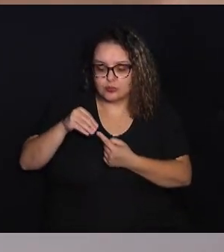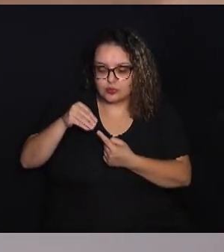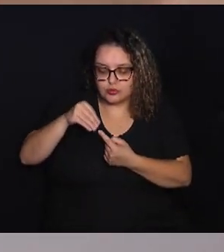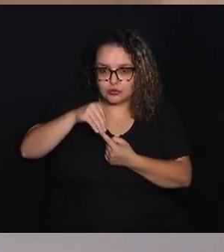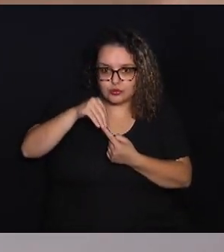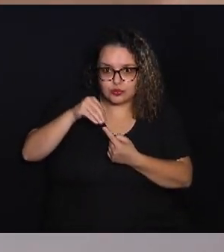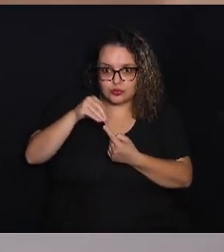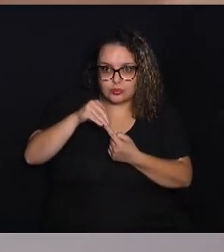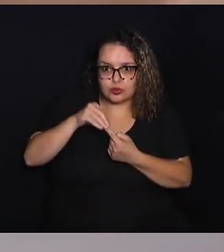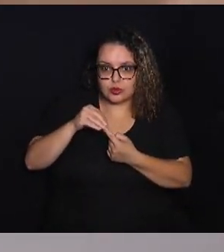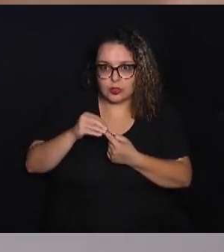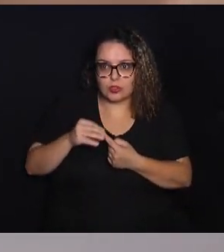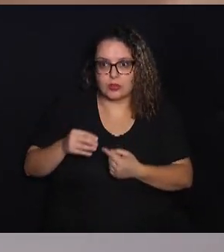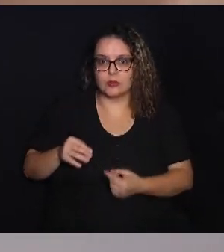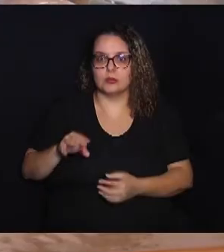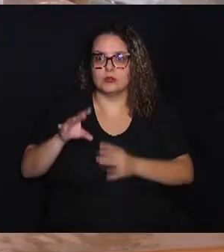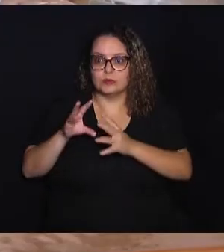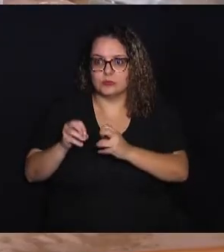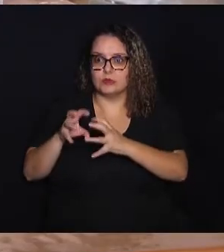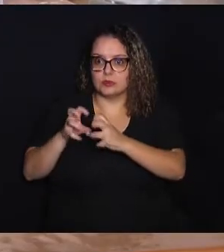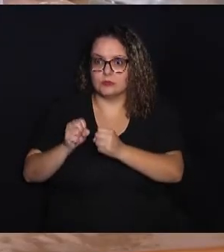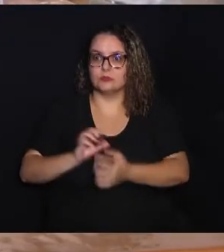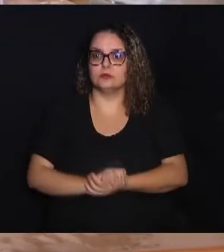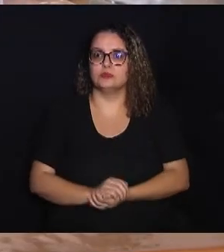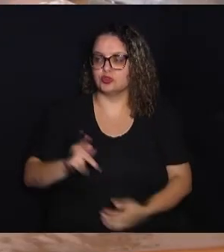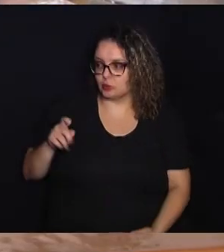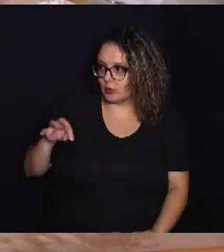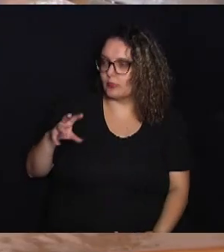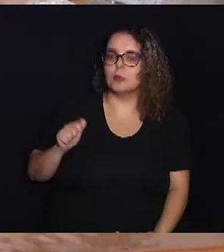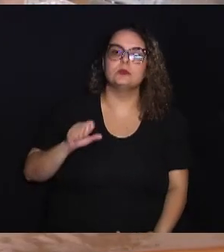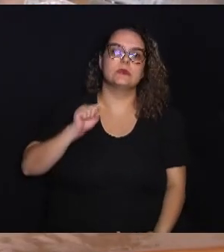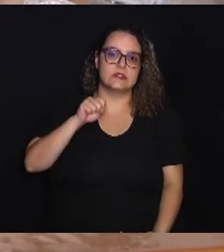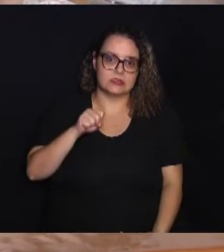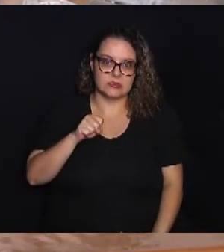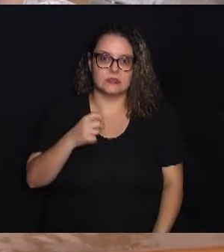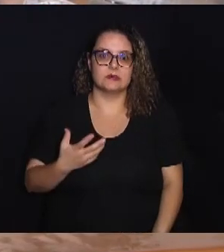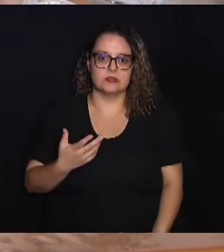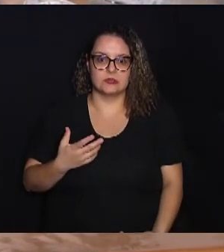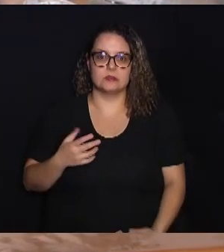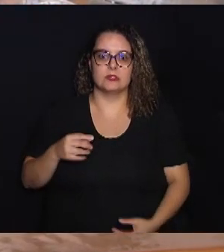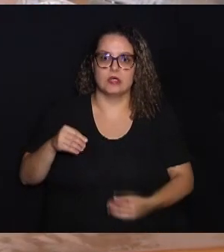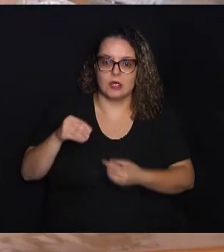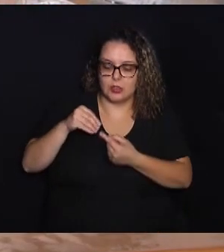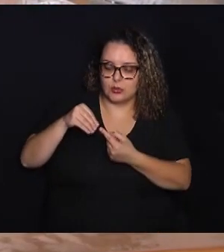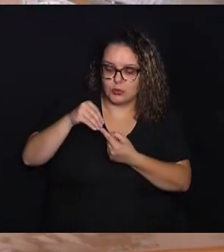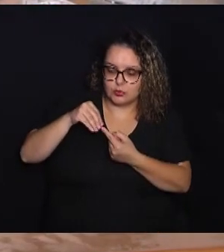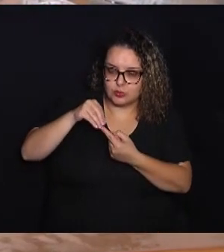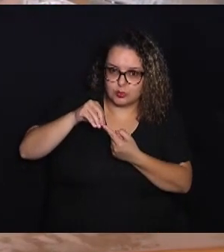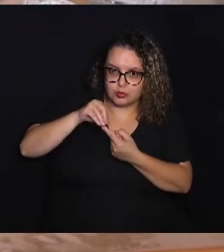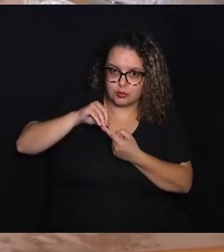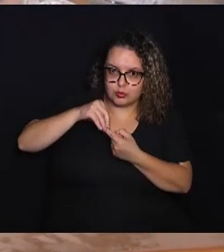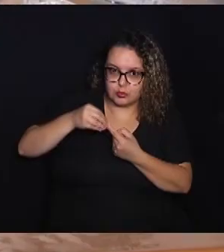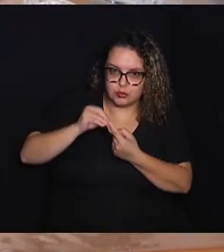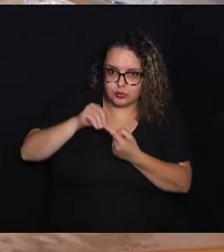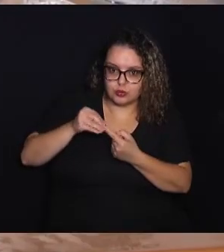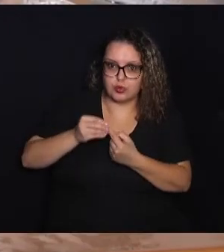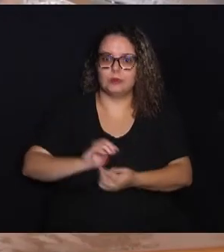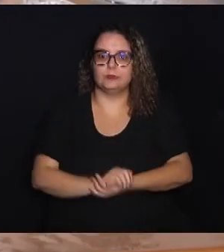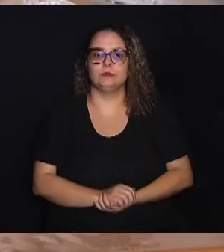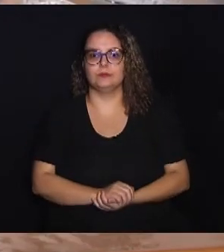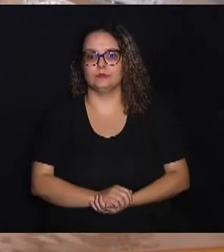de 1 metro de fio. É um tamanho bom. Então eu vou deixar as peças centralizadas